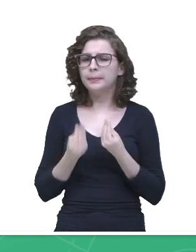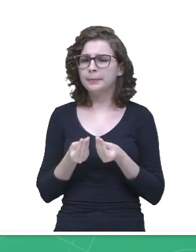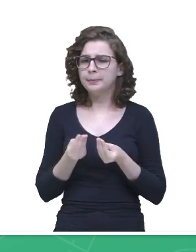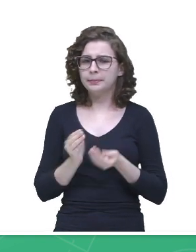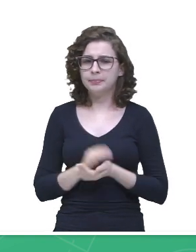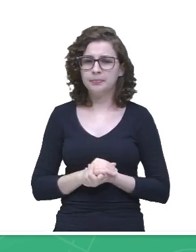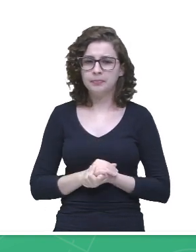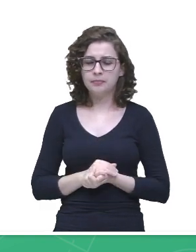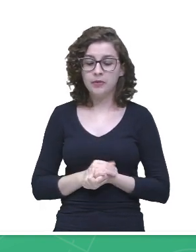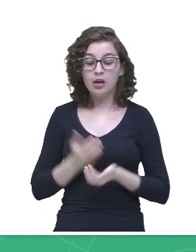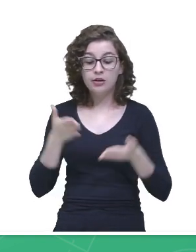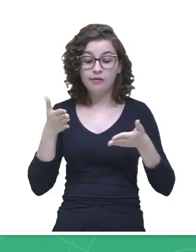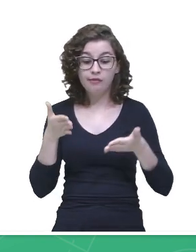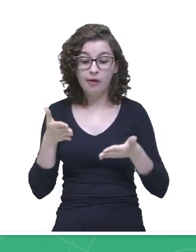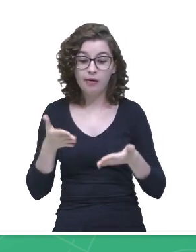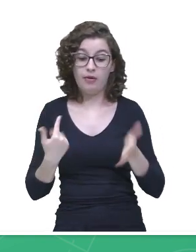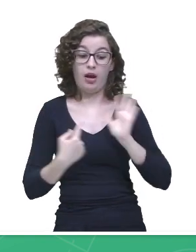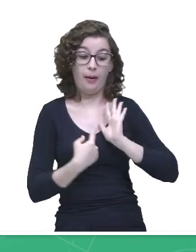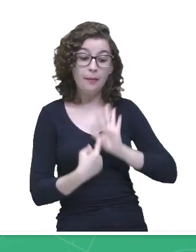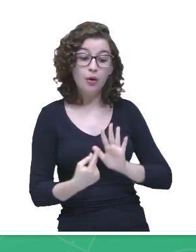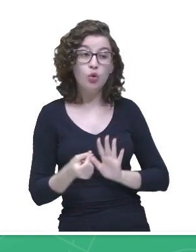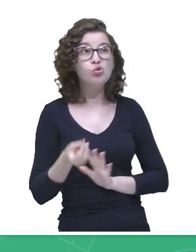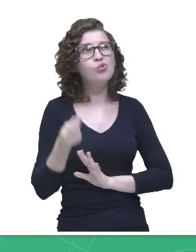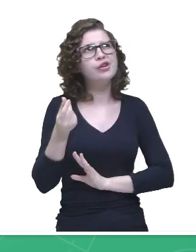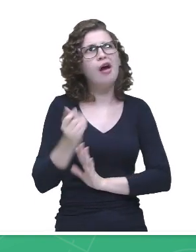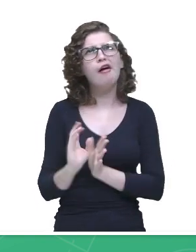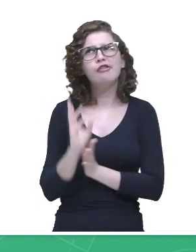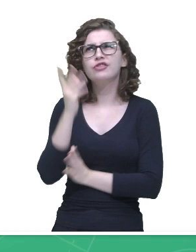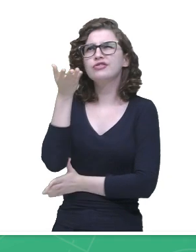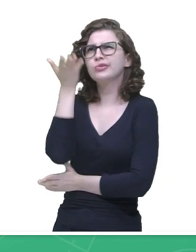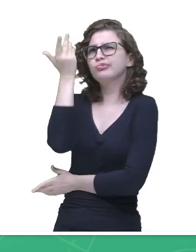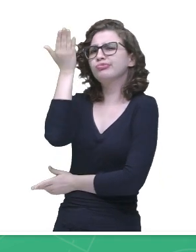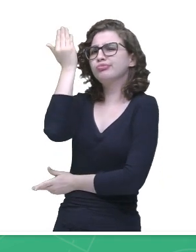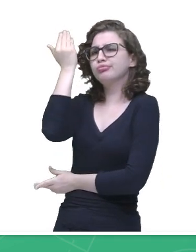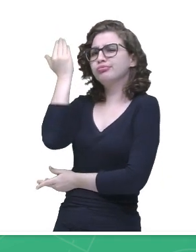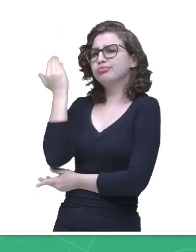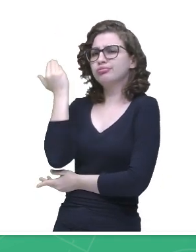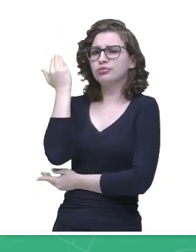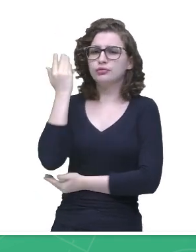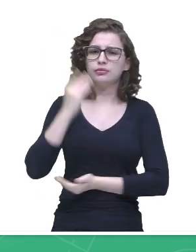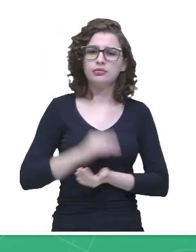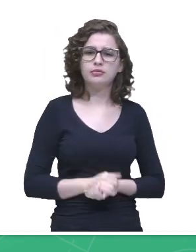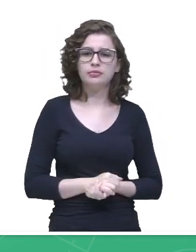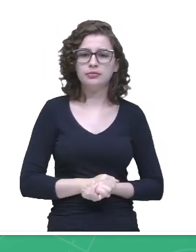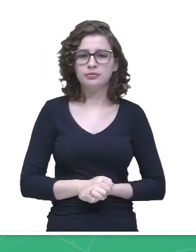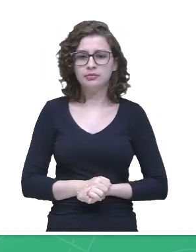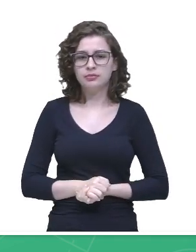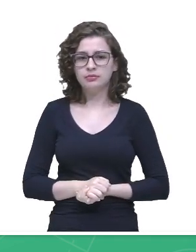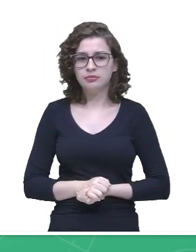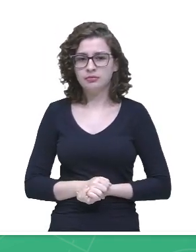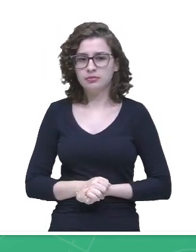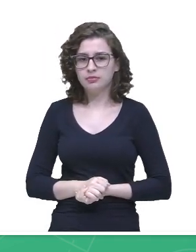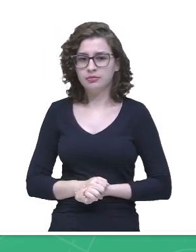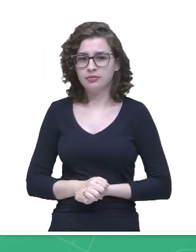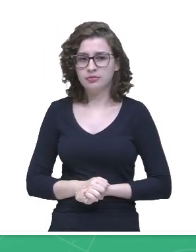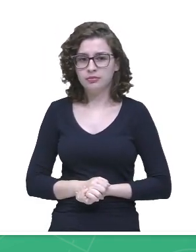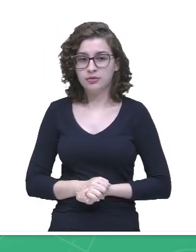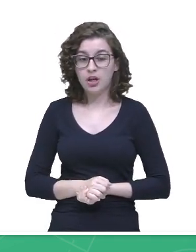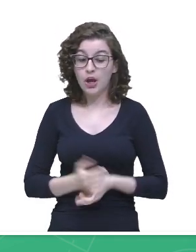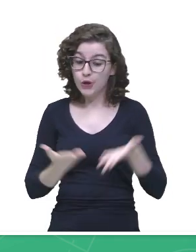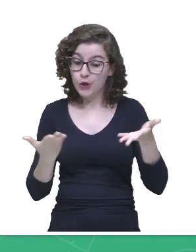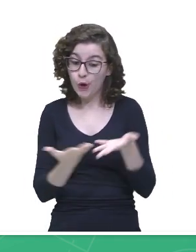nos referirmos aos acontecimentos, aos fatos do passado, que